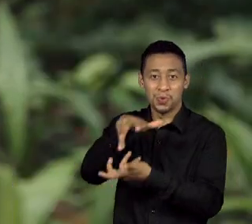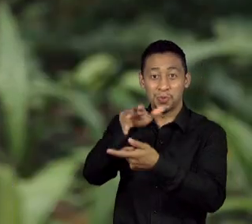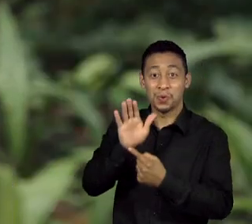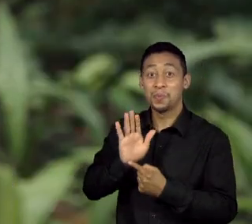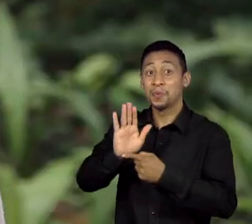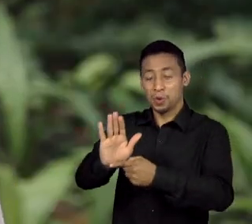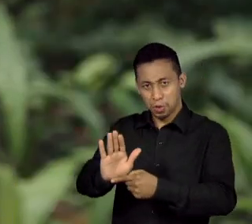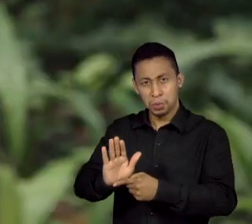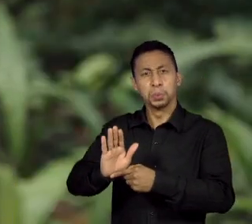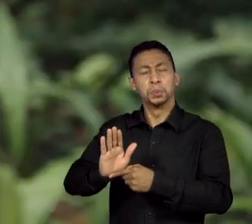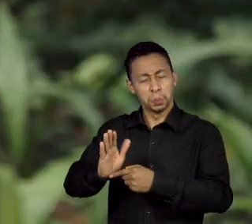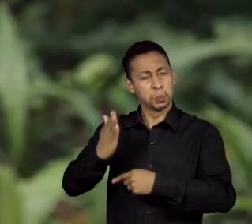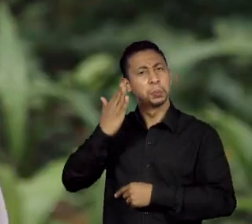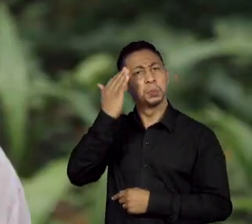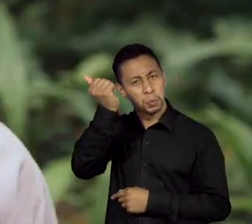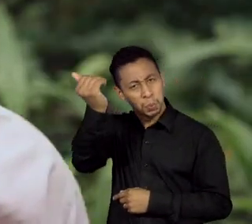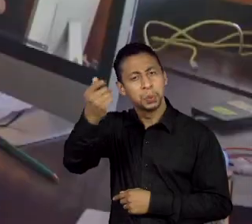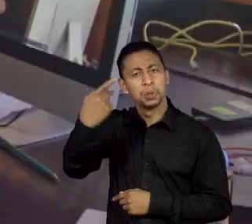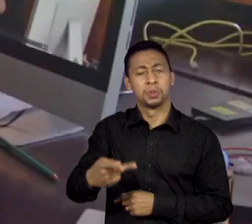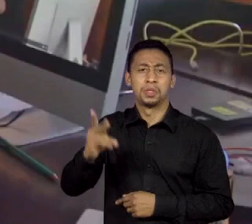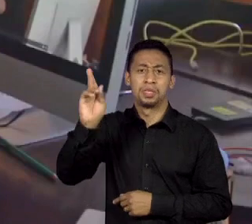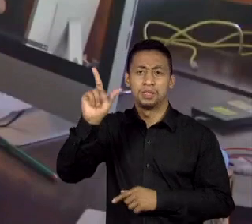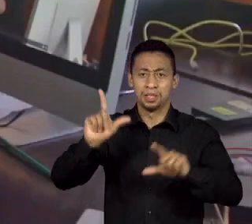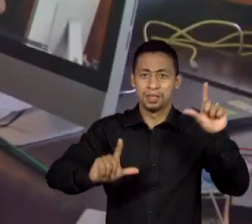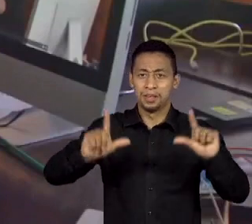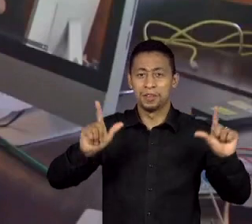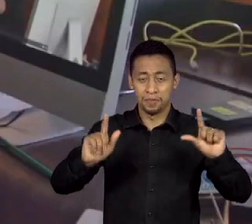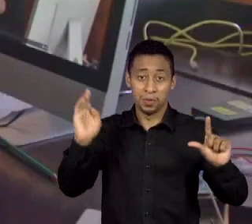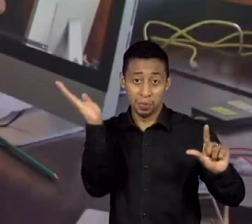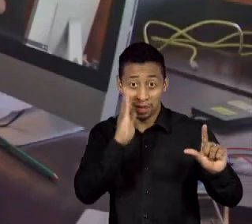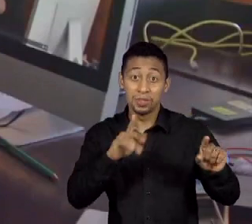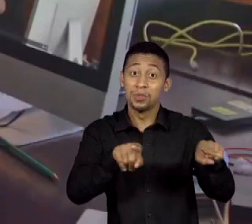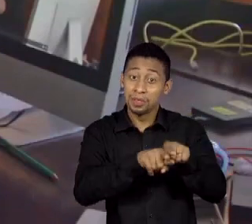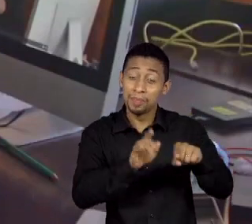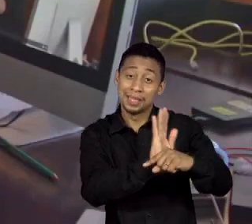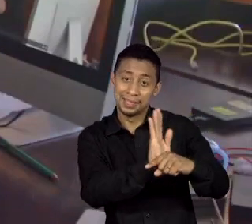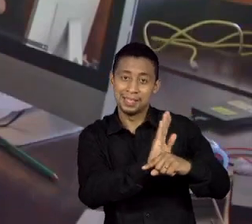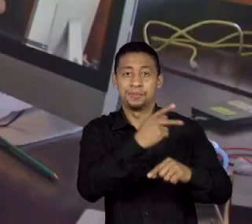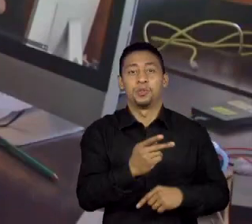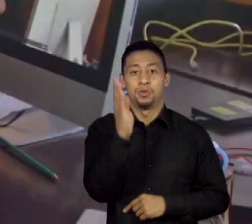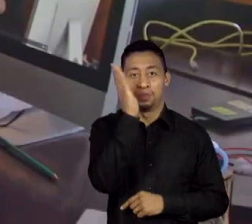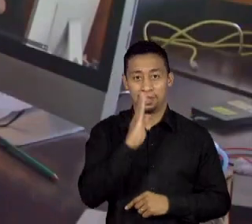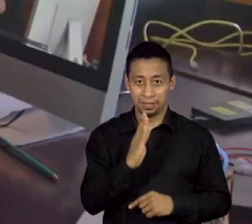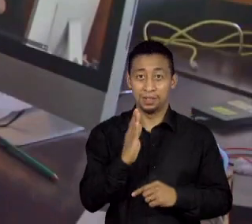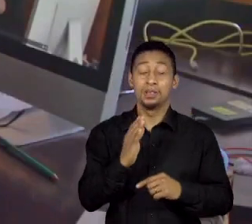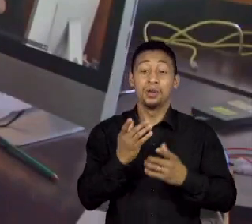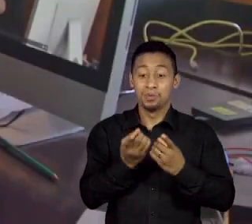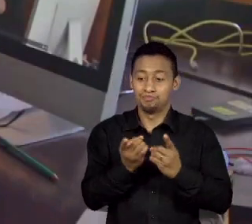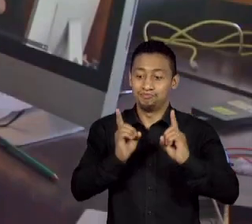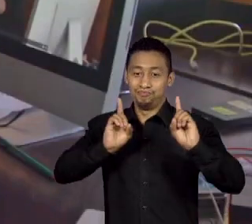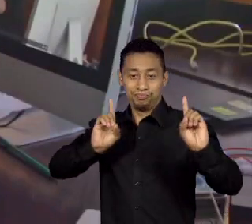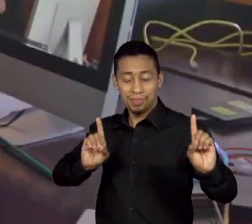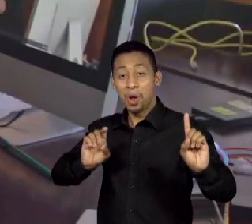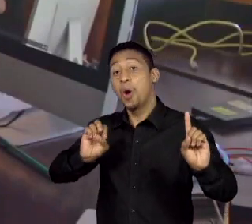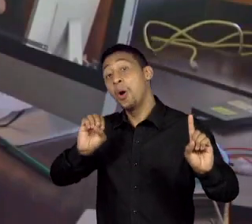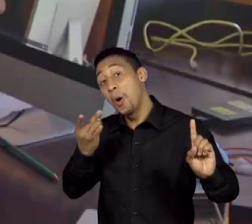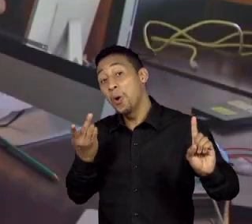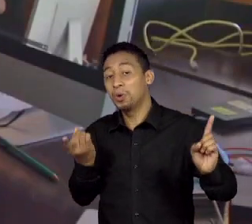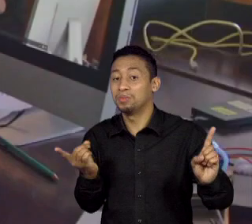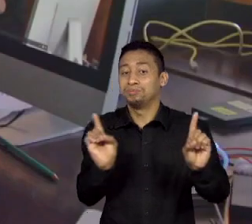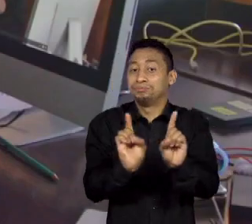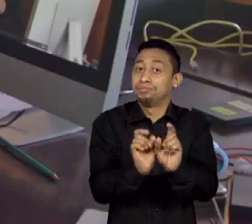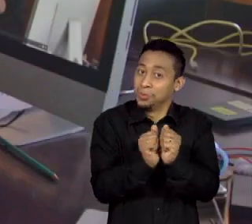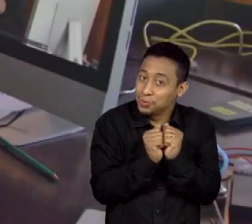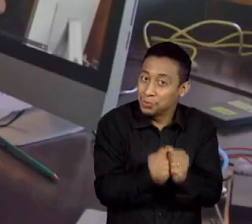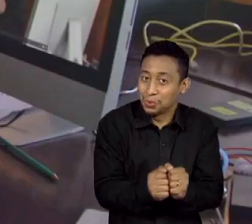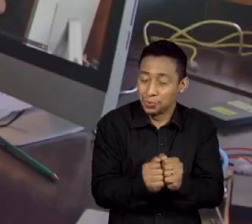alguns dos maiores sucessos da televisão e do cinema no país, separados ou a quatro mãos. Seja como roteiristas